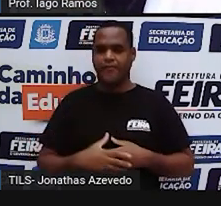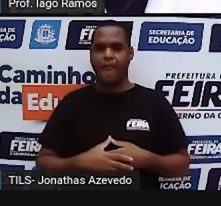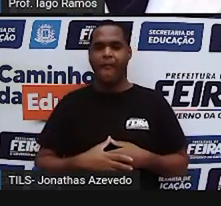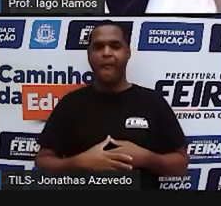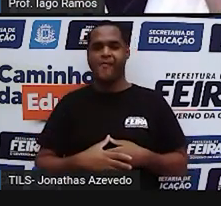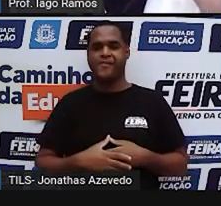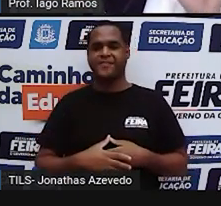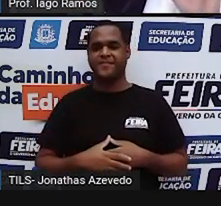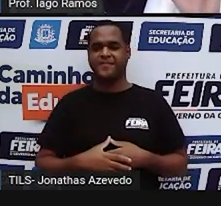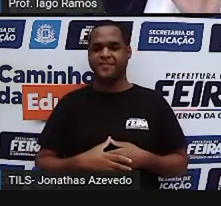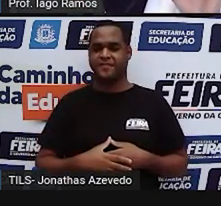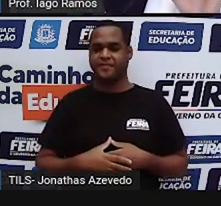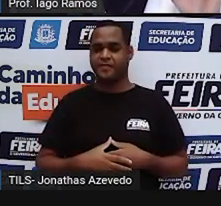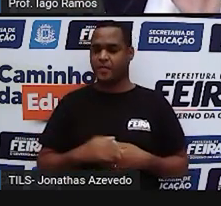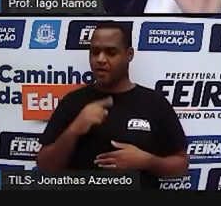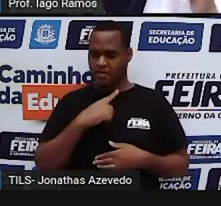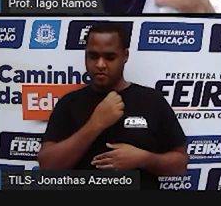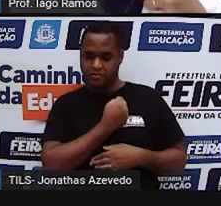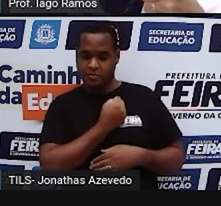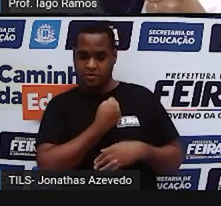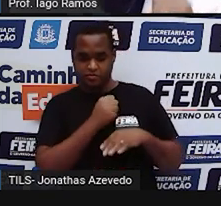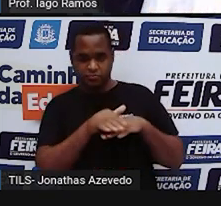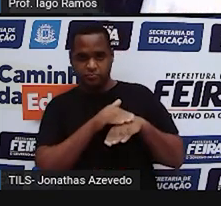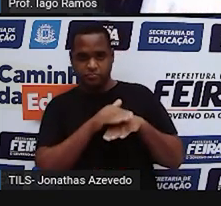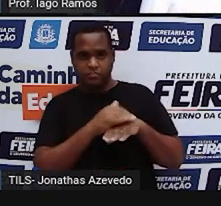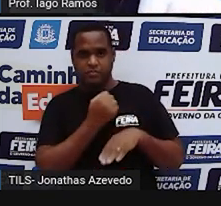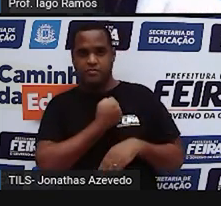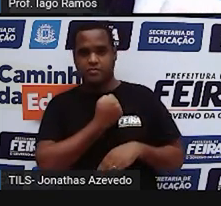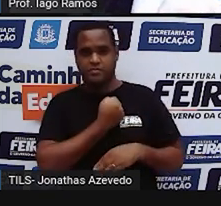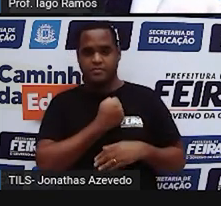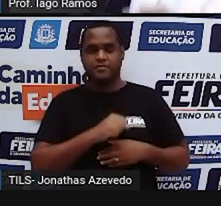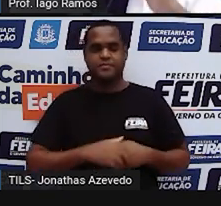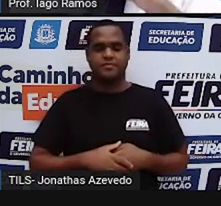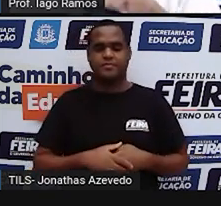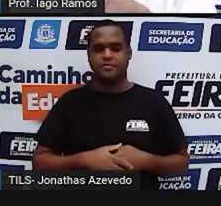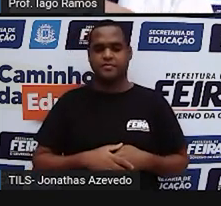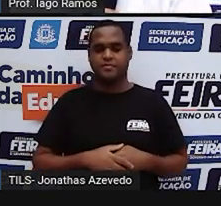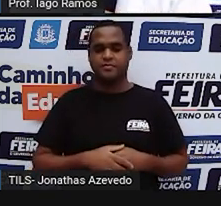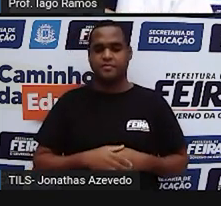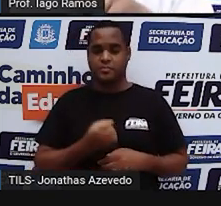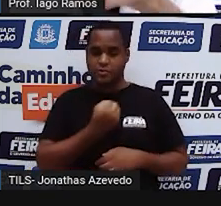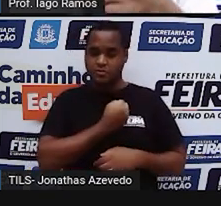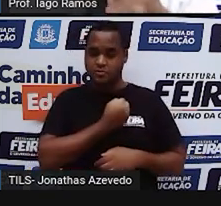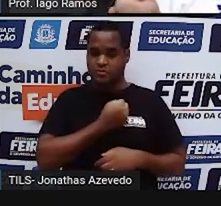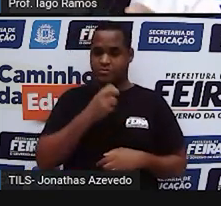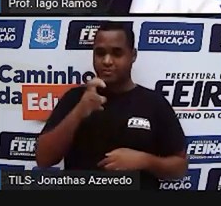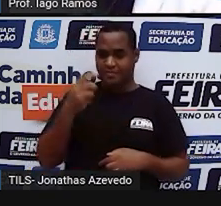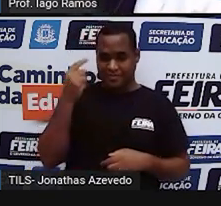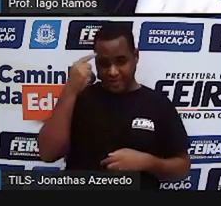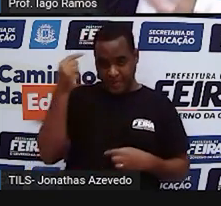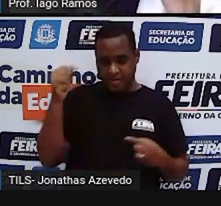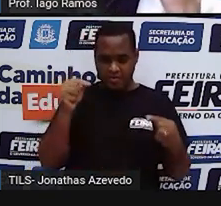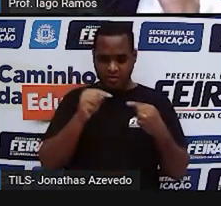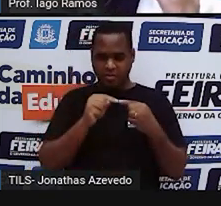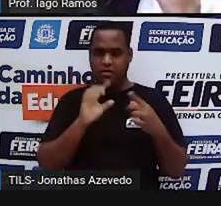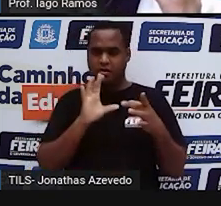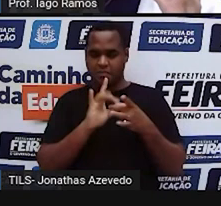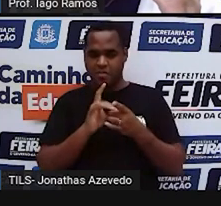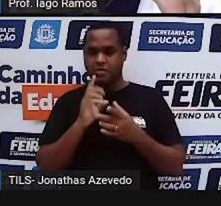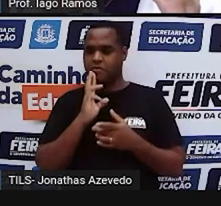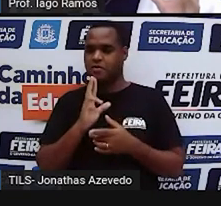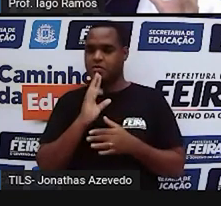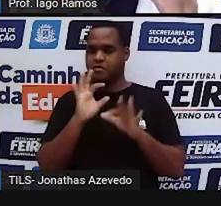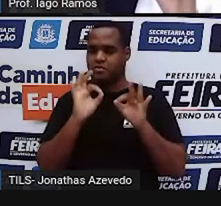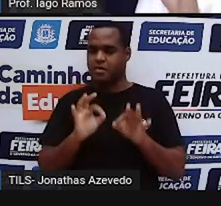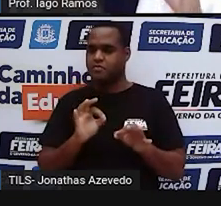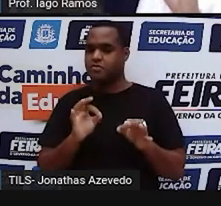e digita o número do seu calçado se multiplica por cinco da o igual espera sair